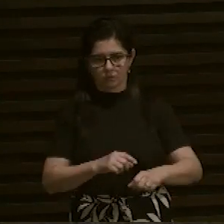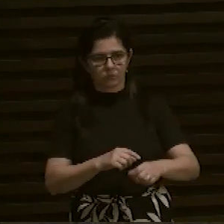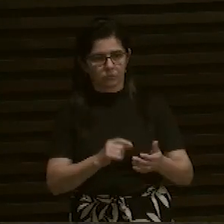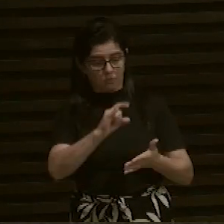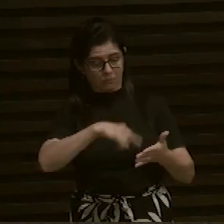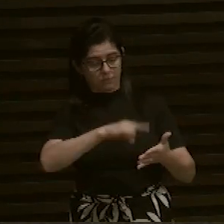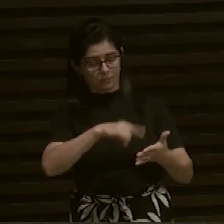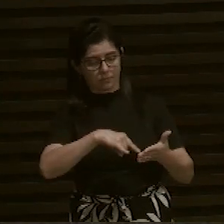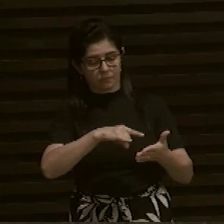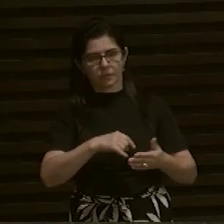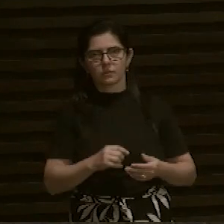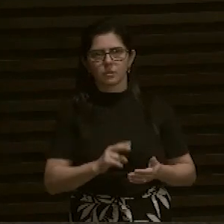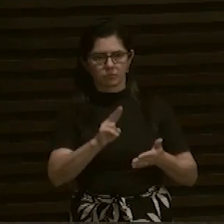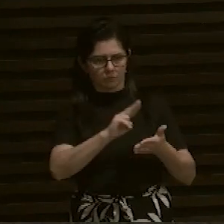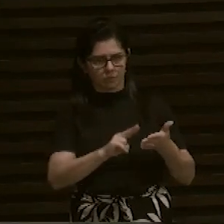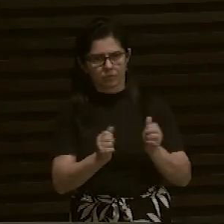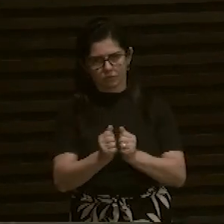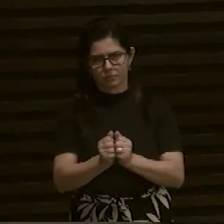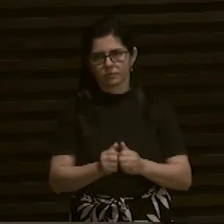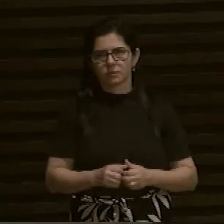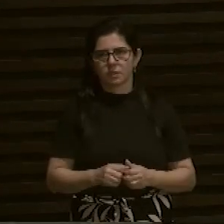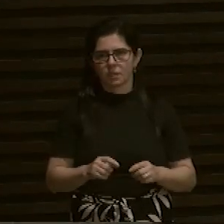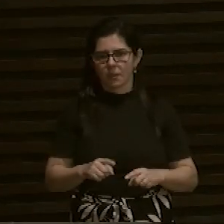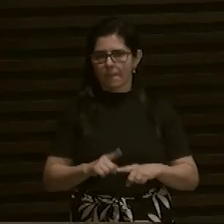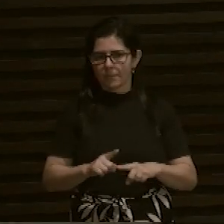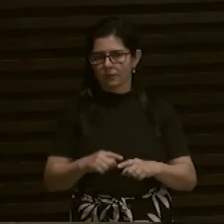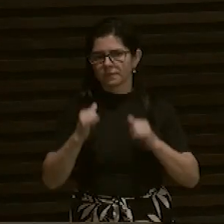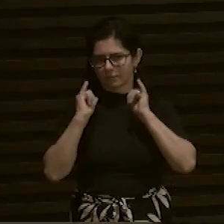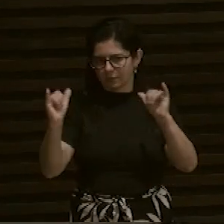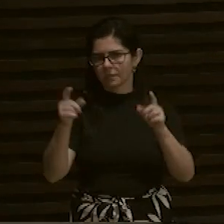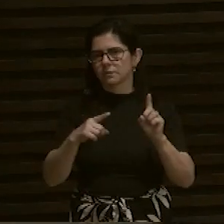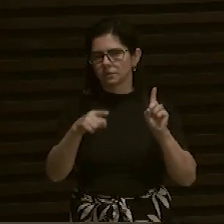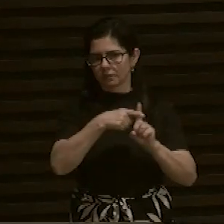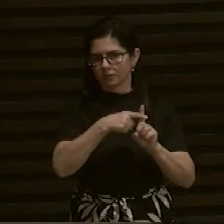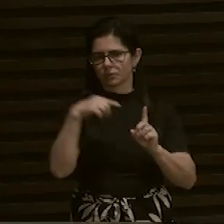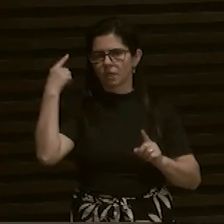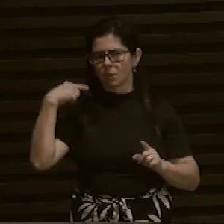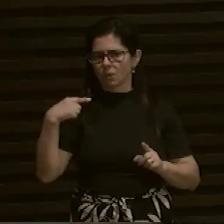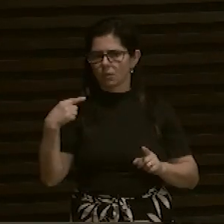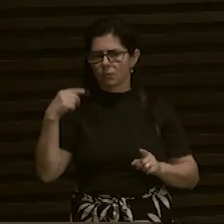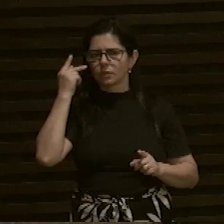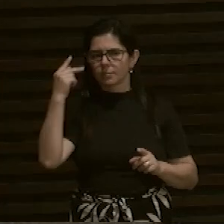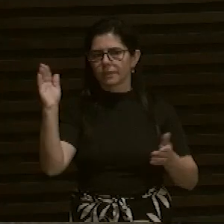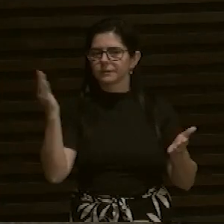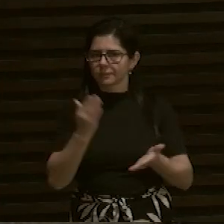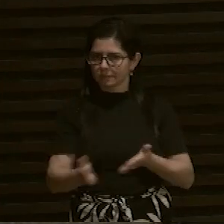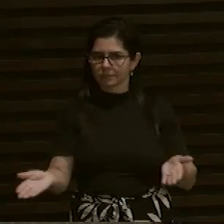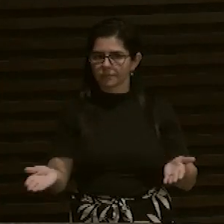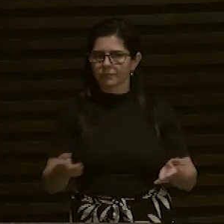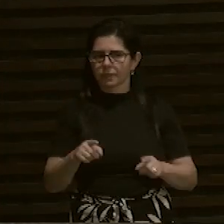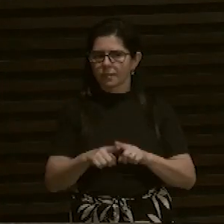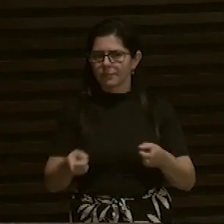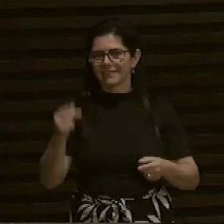seguida? Né? Vamos ler junto? Pois a mensagem da cruz é loucura para os que estão perecendo, mas